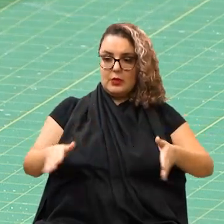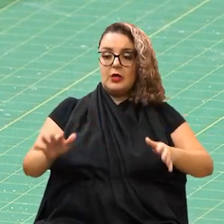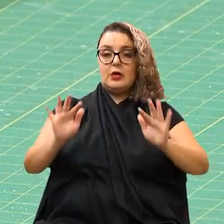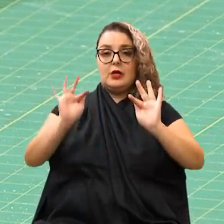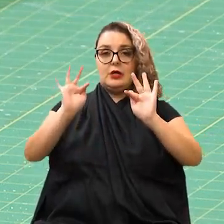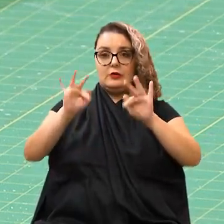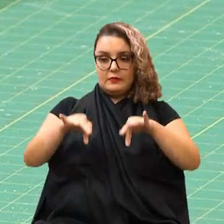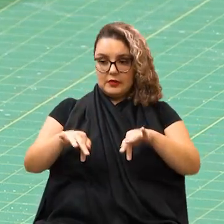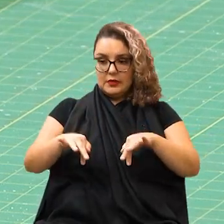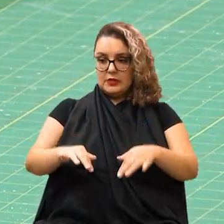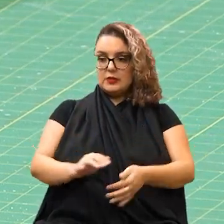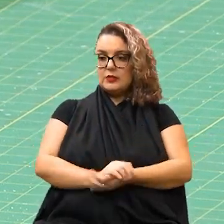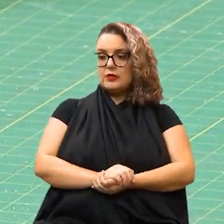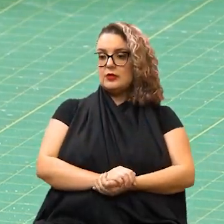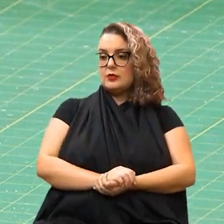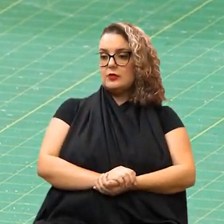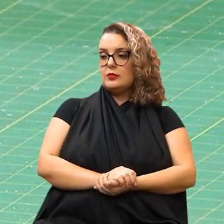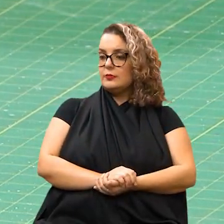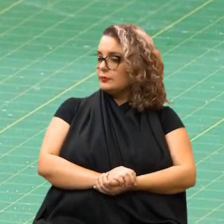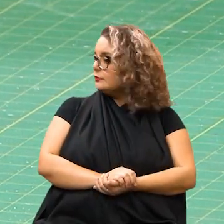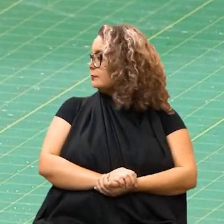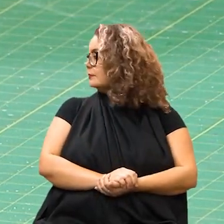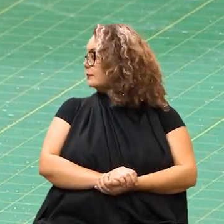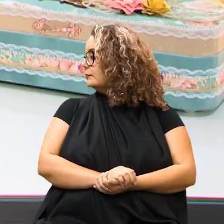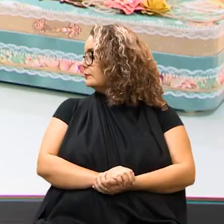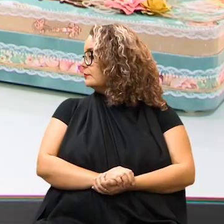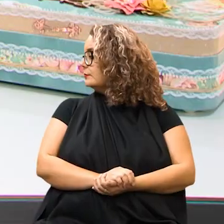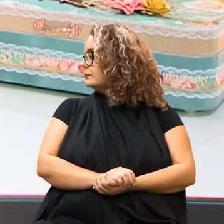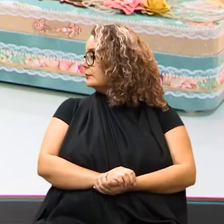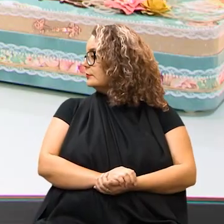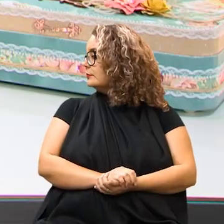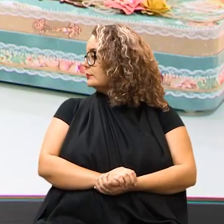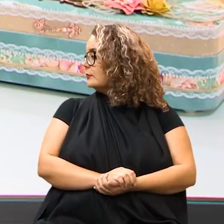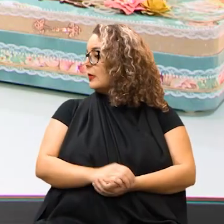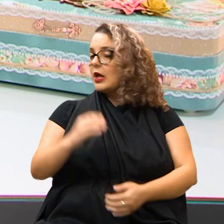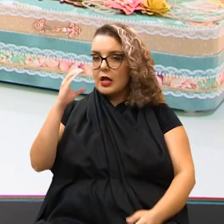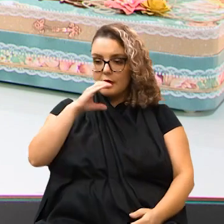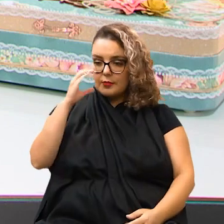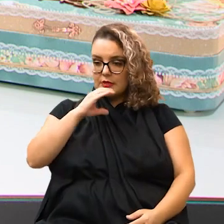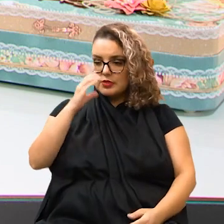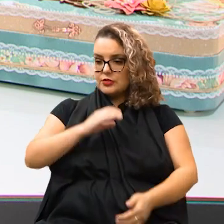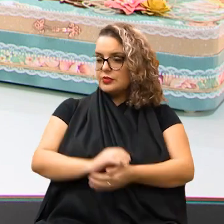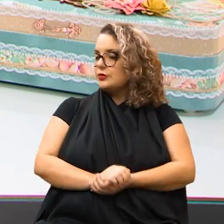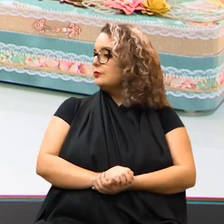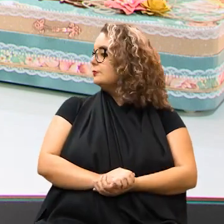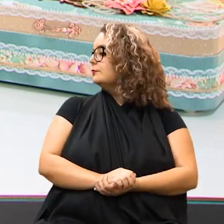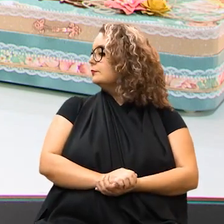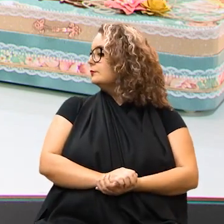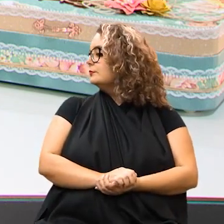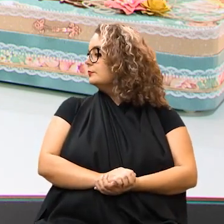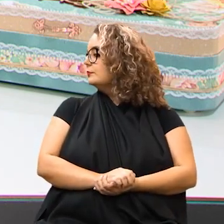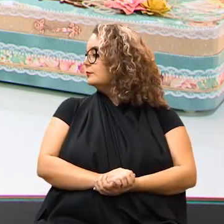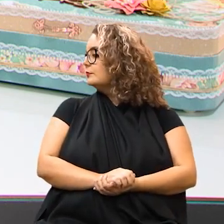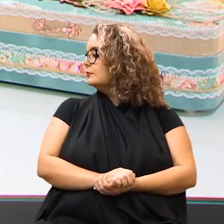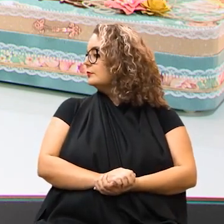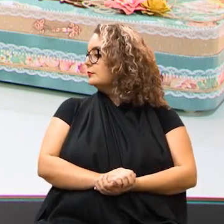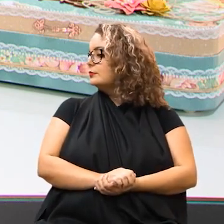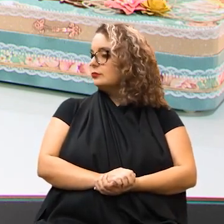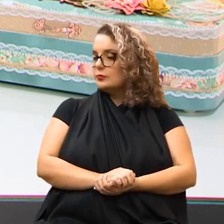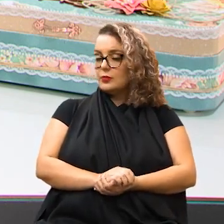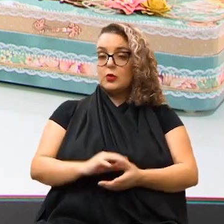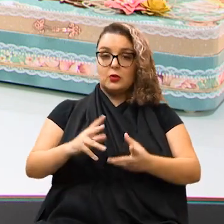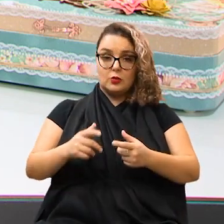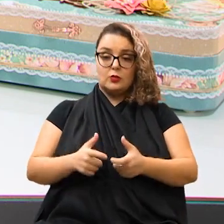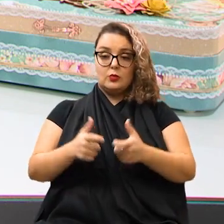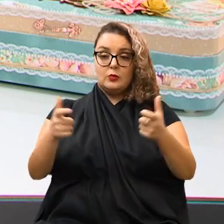E finalizo com o rolinho. Rapidinho. Rapidinho, ó. O rolinho, ele vai tirar